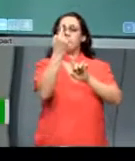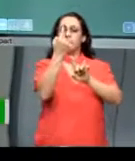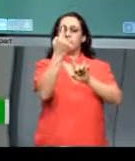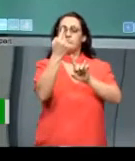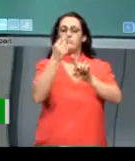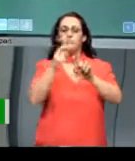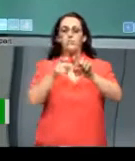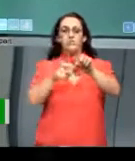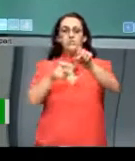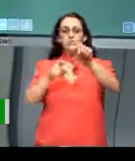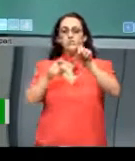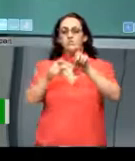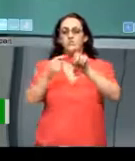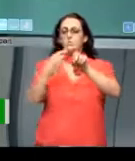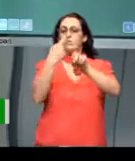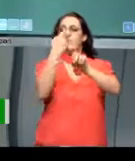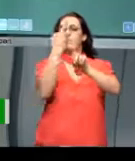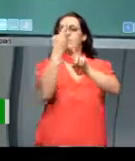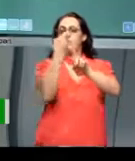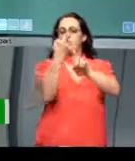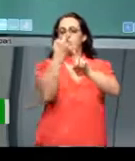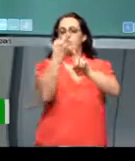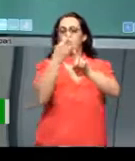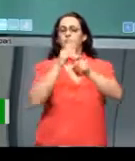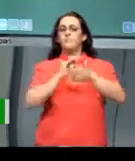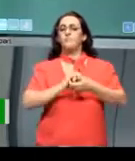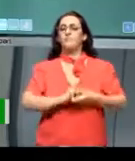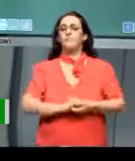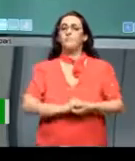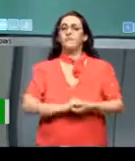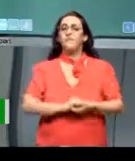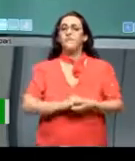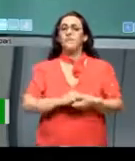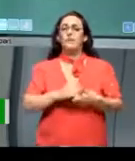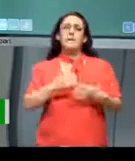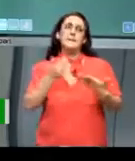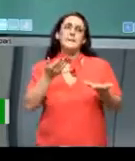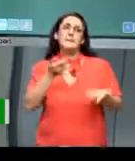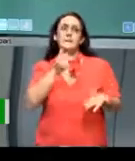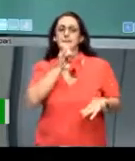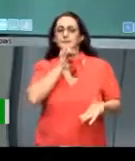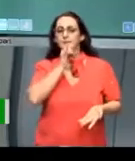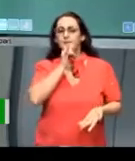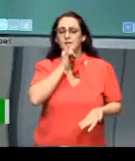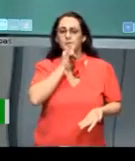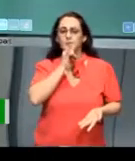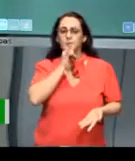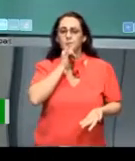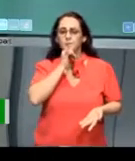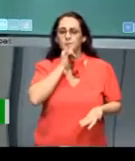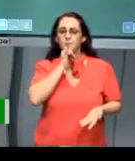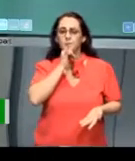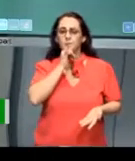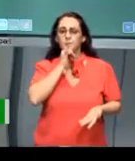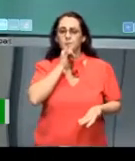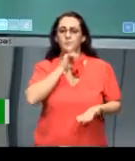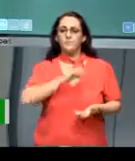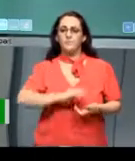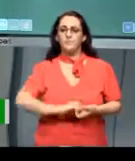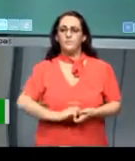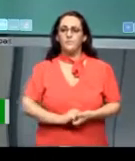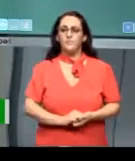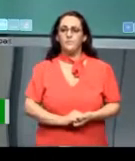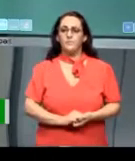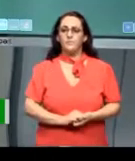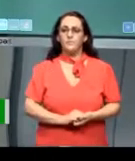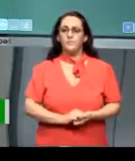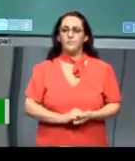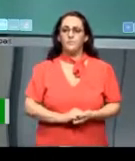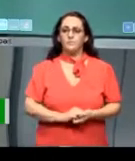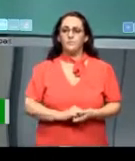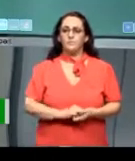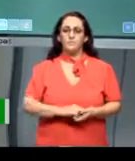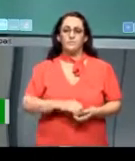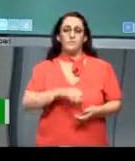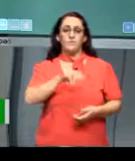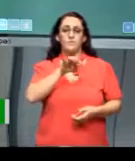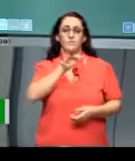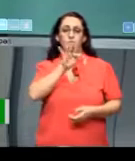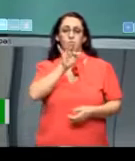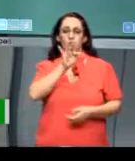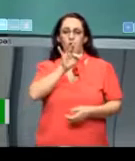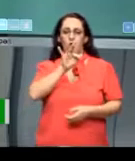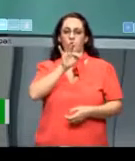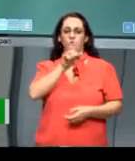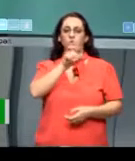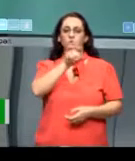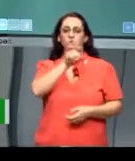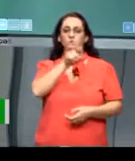termo que não tem x, ok? Então, vamos ver um exemplo. Então, por exemplo, digamos que nossa função seja essa aqui, ó, f de